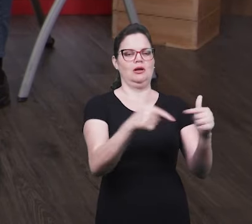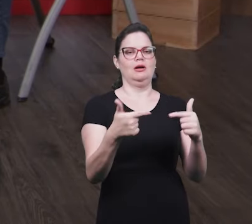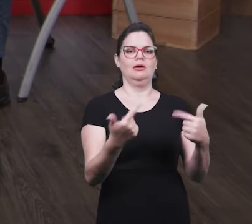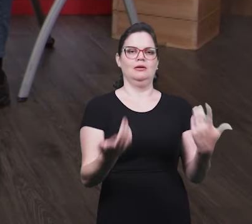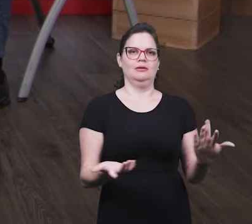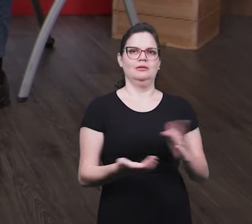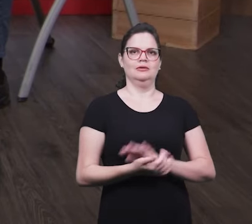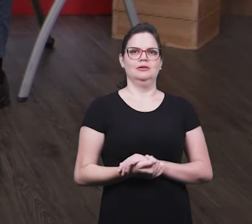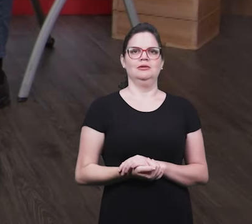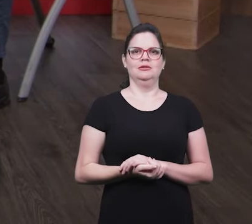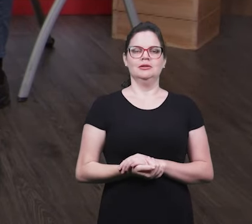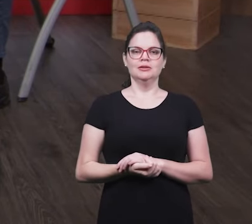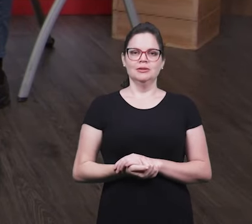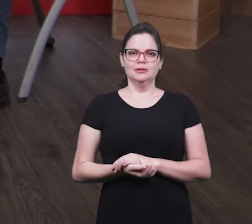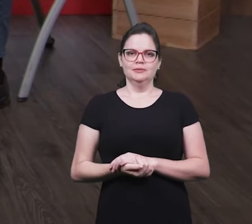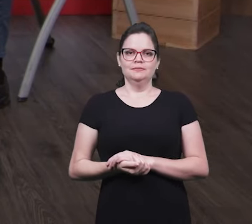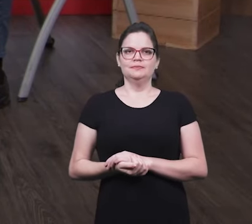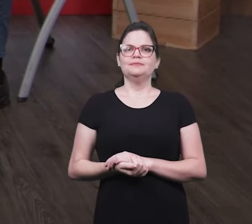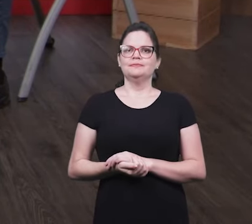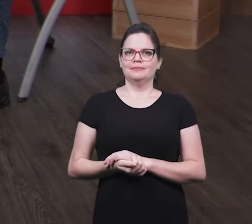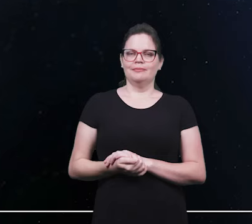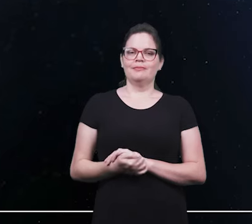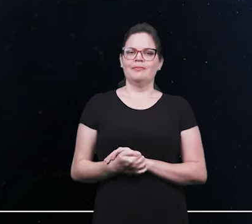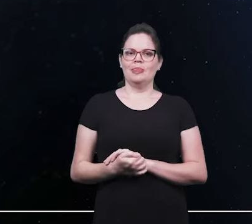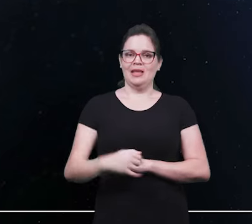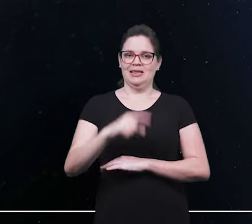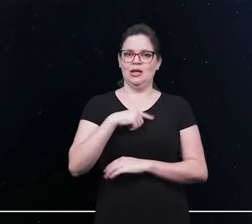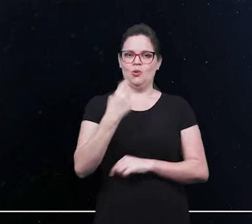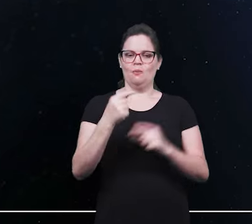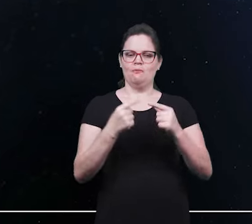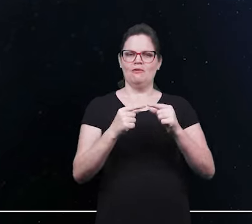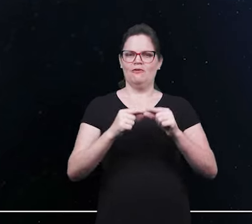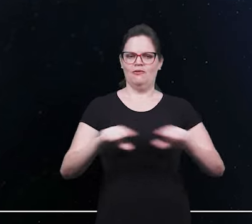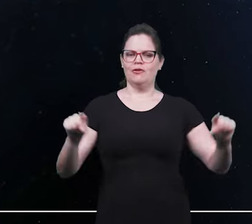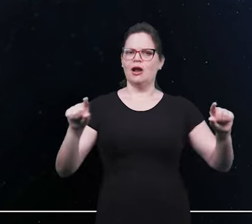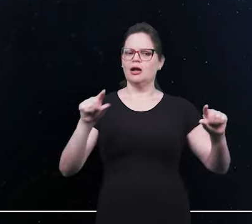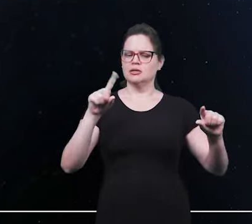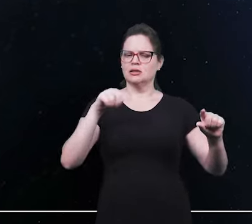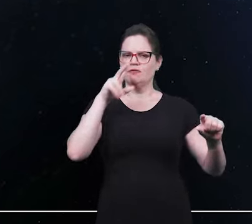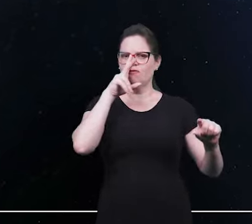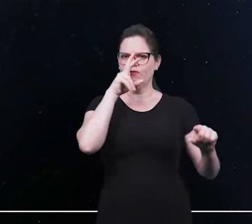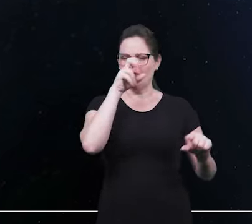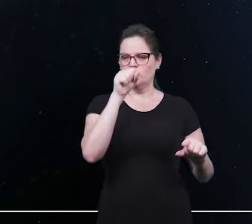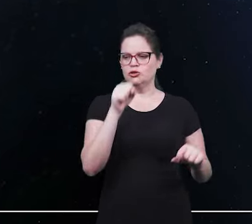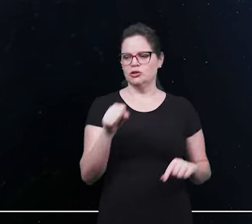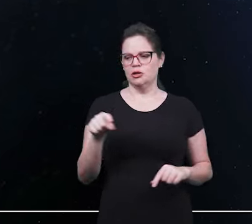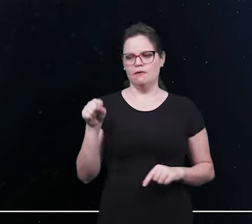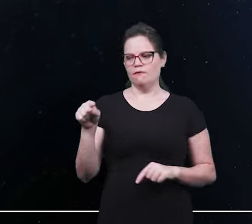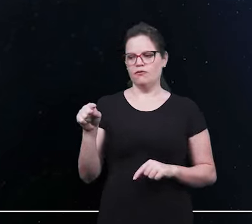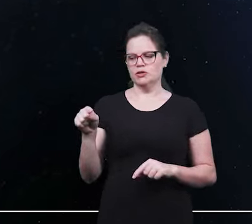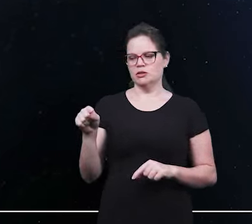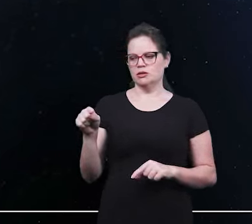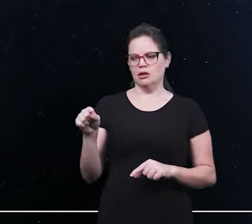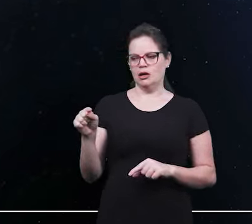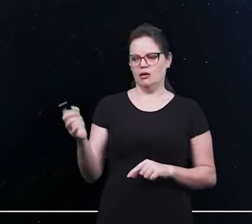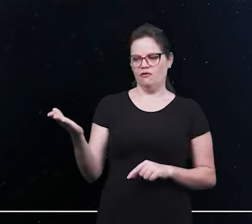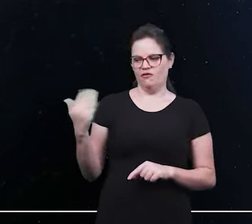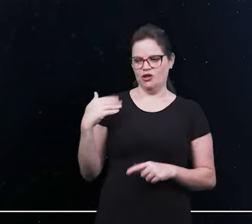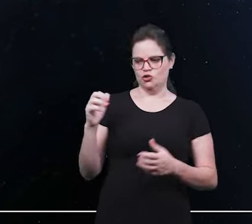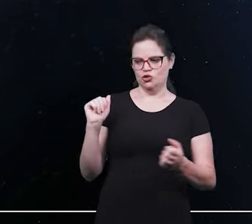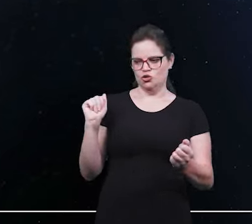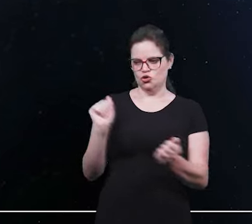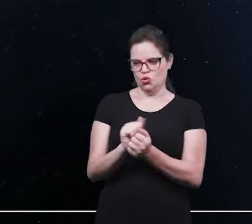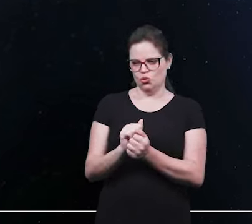uma expressão muito forte. Tu não tens parte neste ministério. Diz